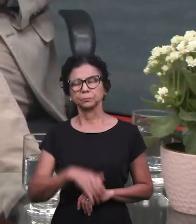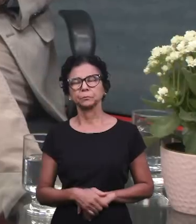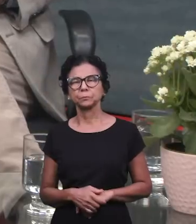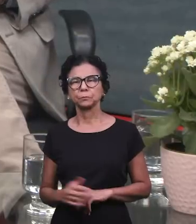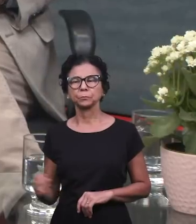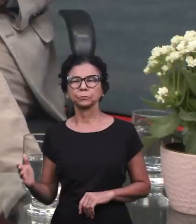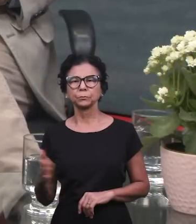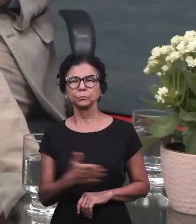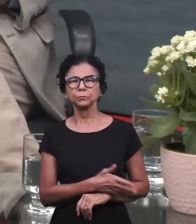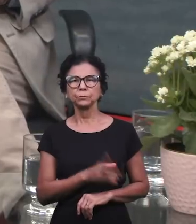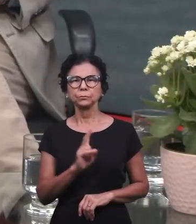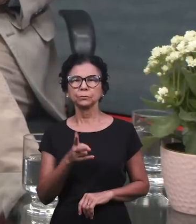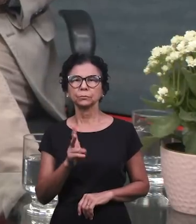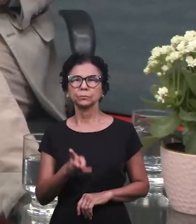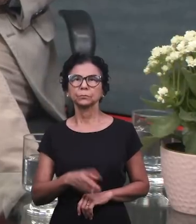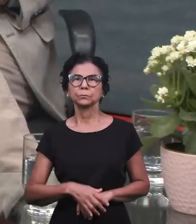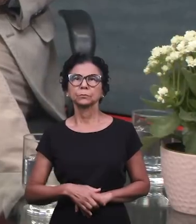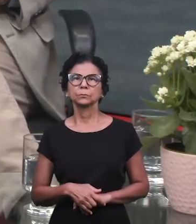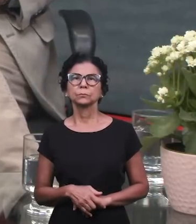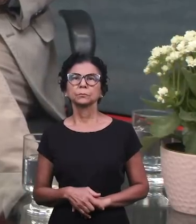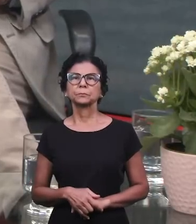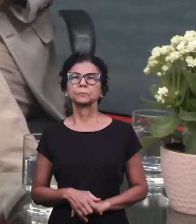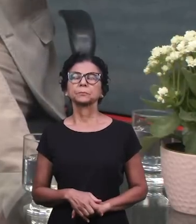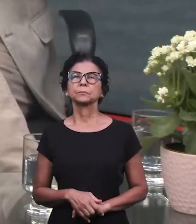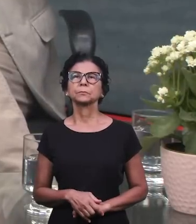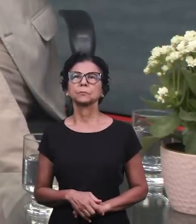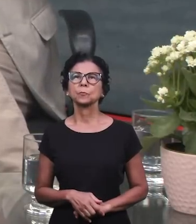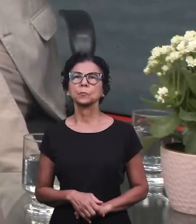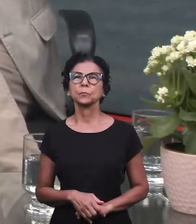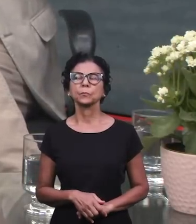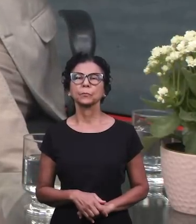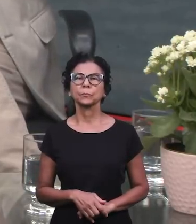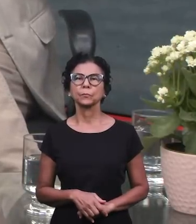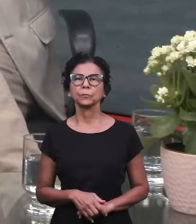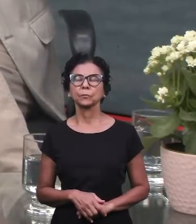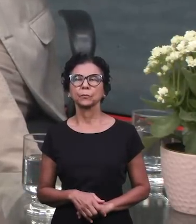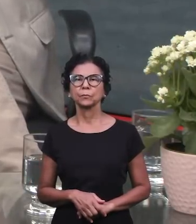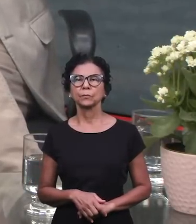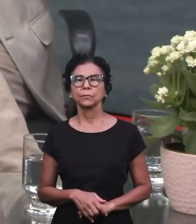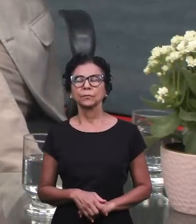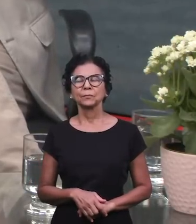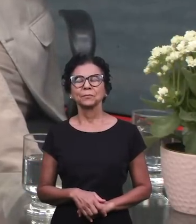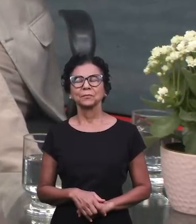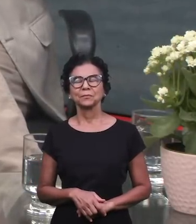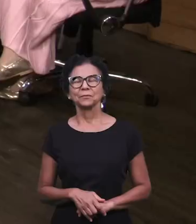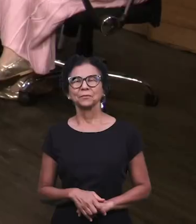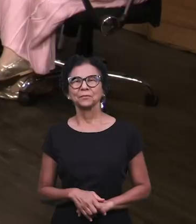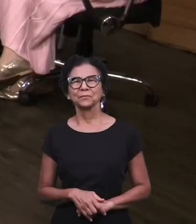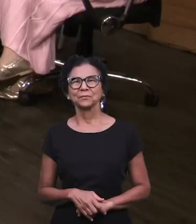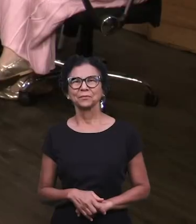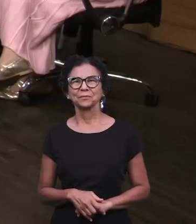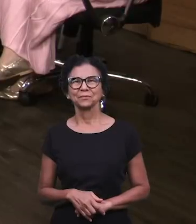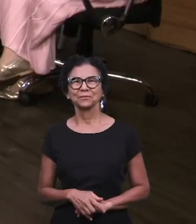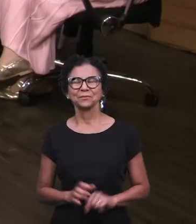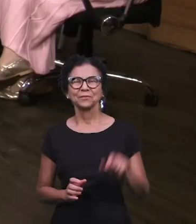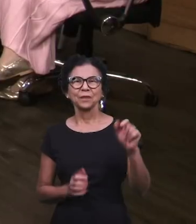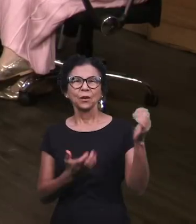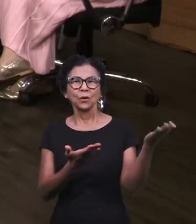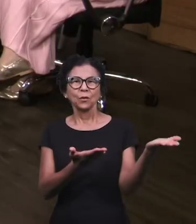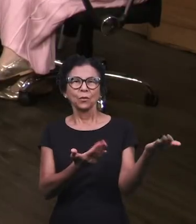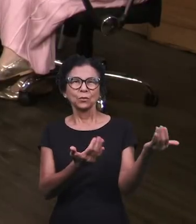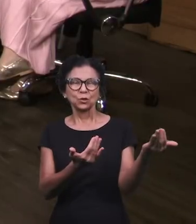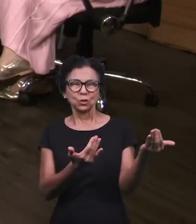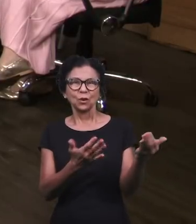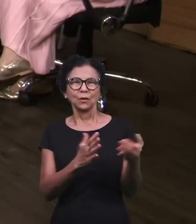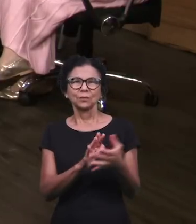Bom, vamos seguir? A gente já vai trazer um jovem de fora. Isso. Não é isso? Todo mundo sabe que a